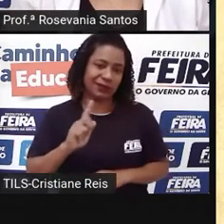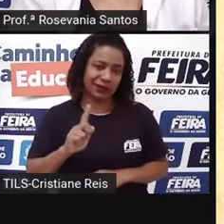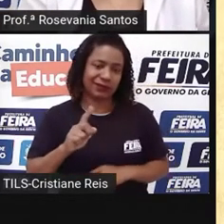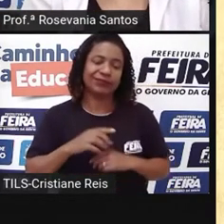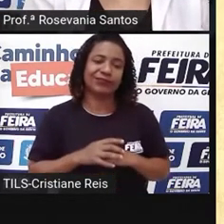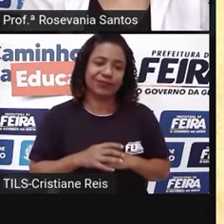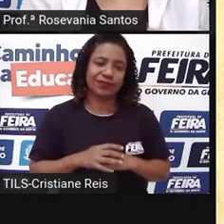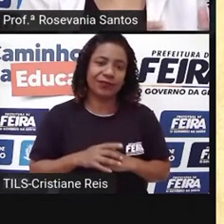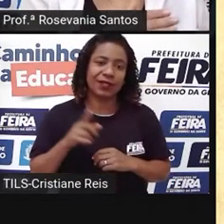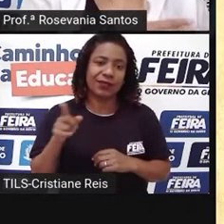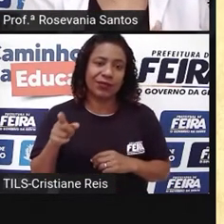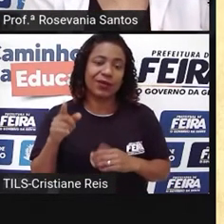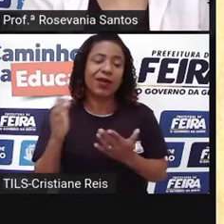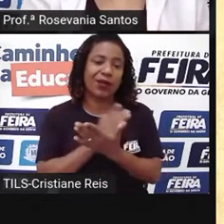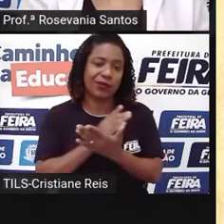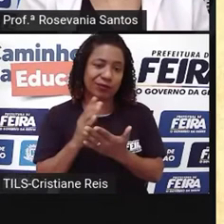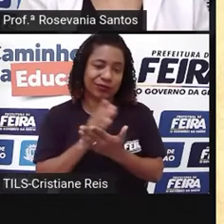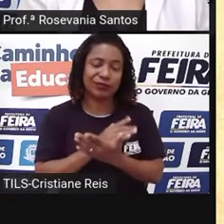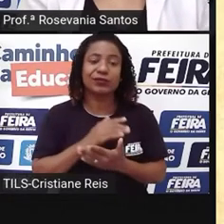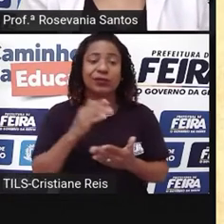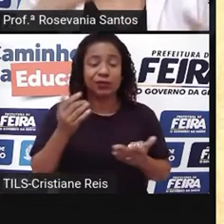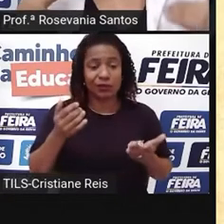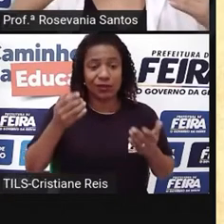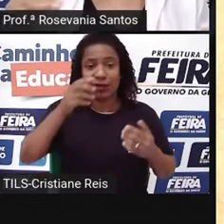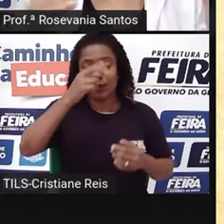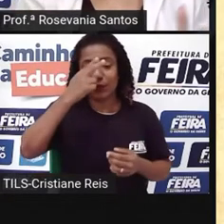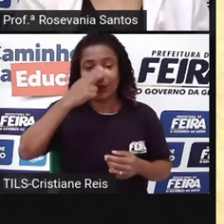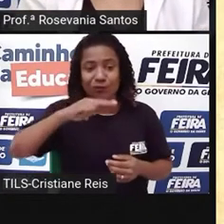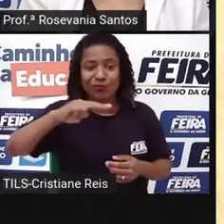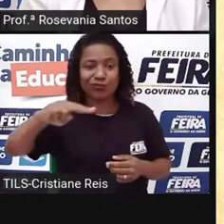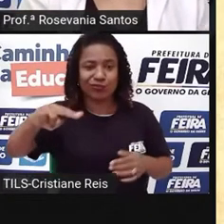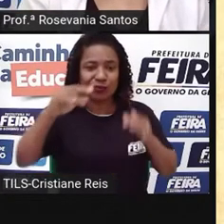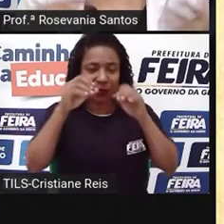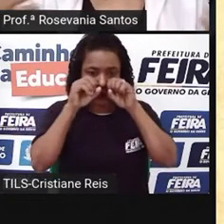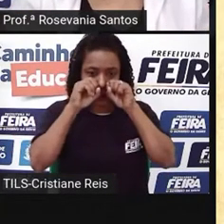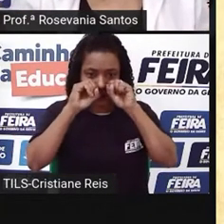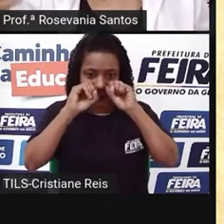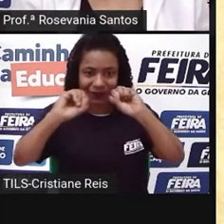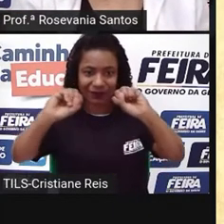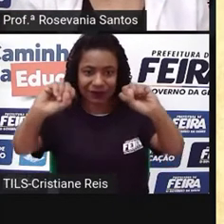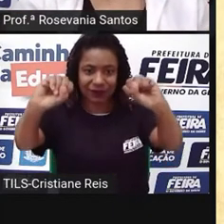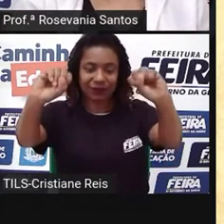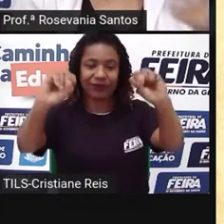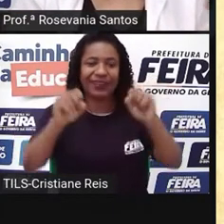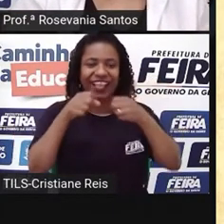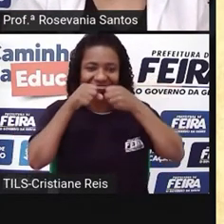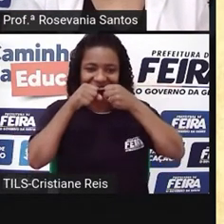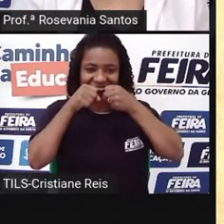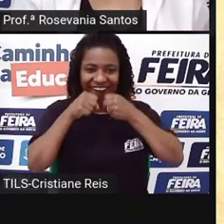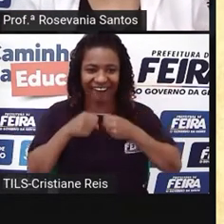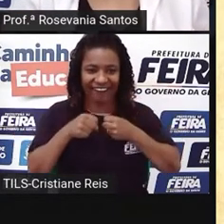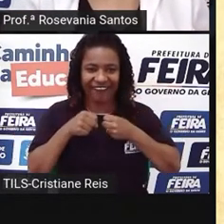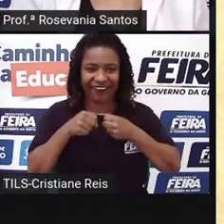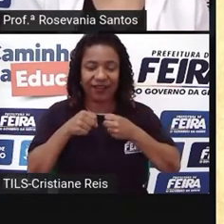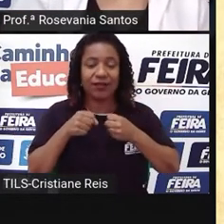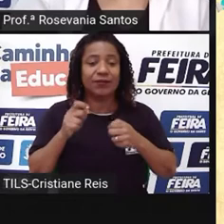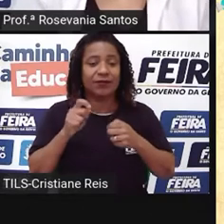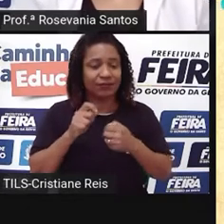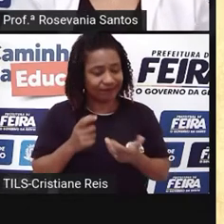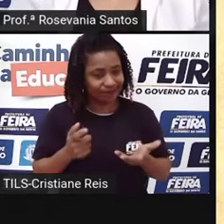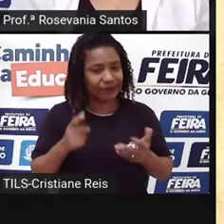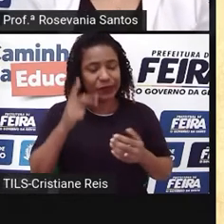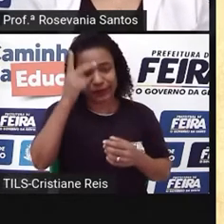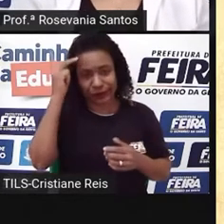dos animais, né, no caso dos elefantes, para a retirada, né, dos dentes para fazer besteira, tipo cabo de bengala, cinzeira, essas